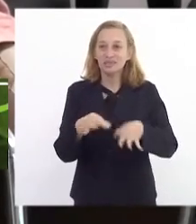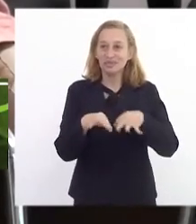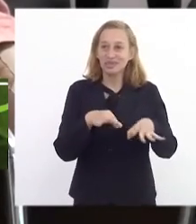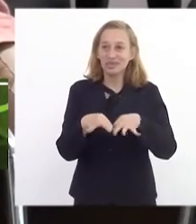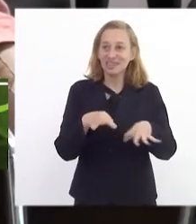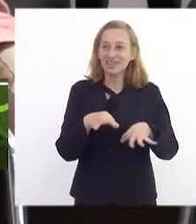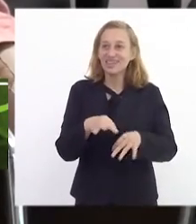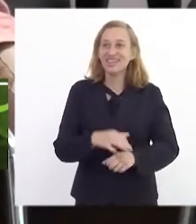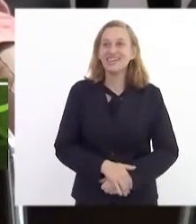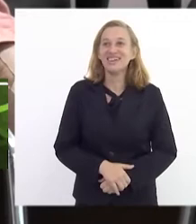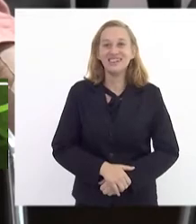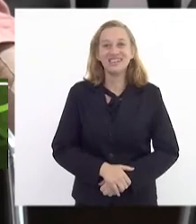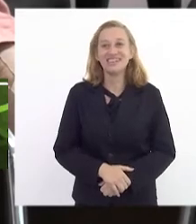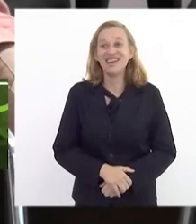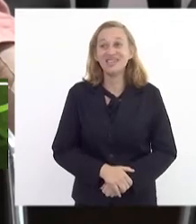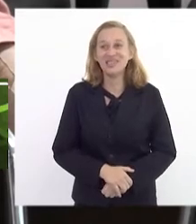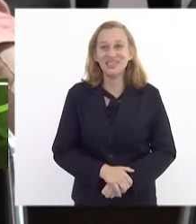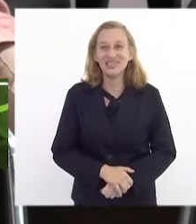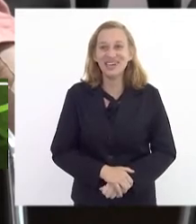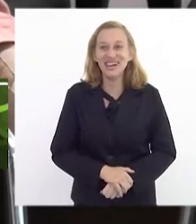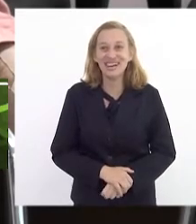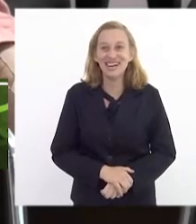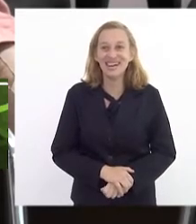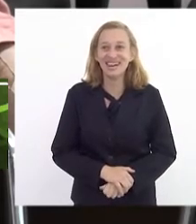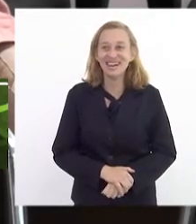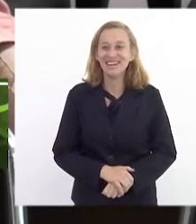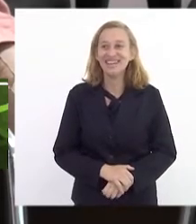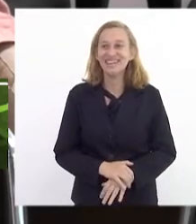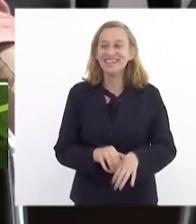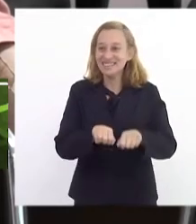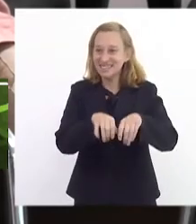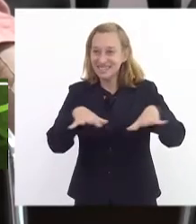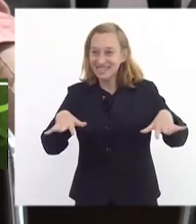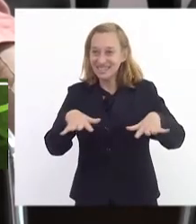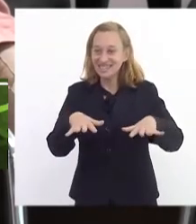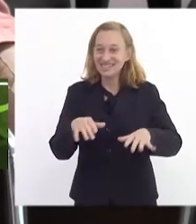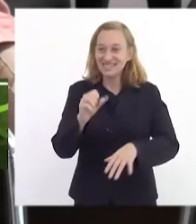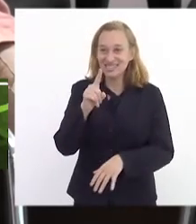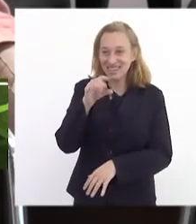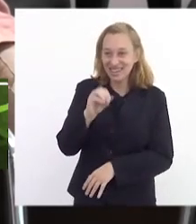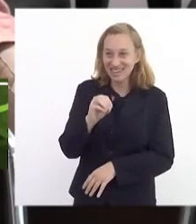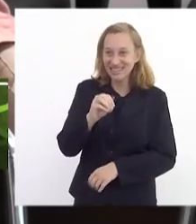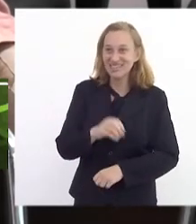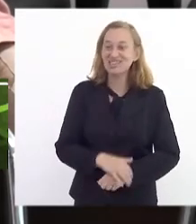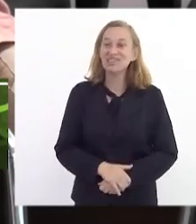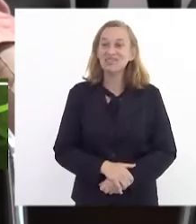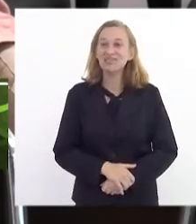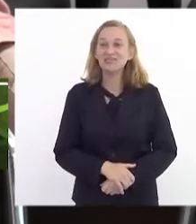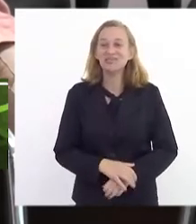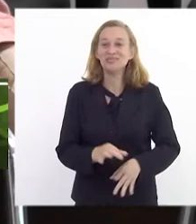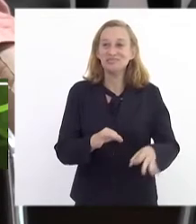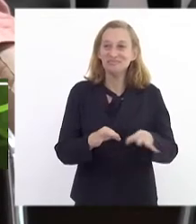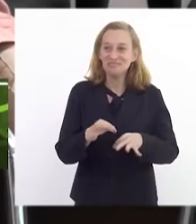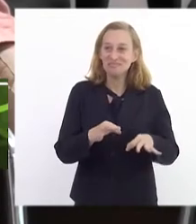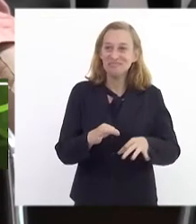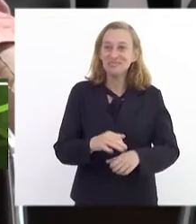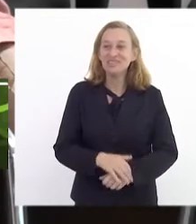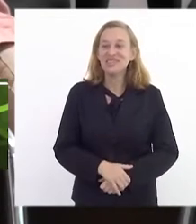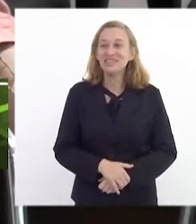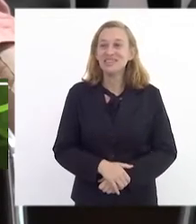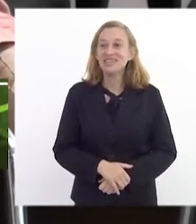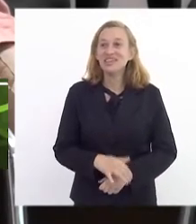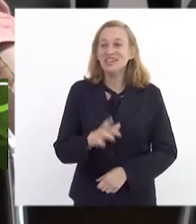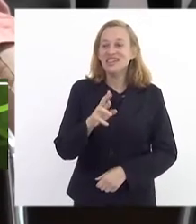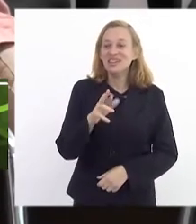a macrodrenagem do Rio Salgado, de um trecho extenso do Rio Salgado, a urbanização, um trecho de urbanização do Rio